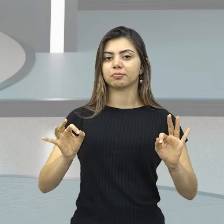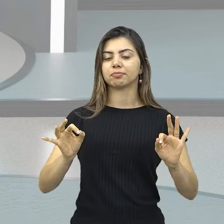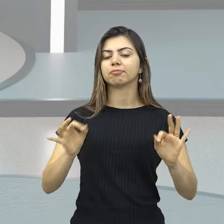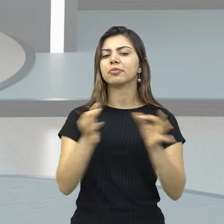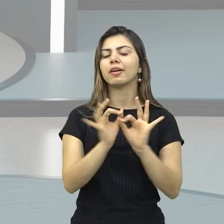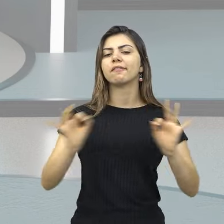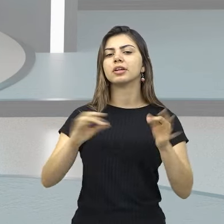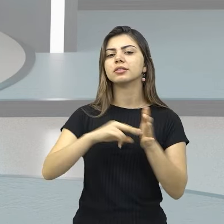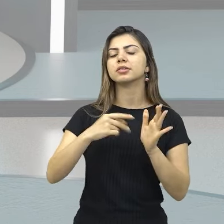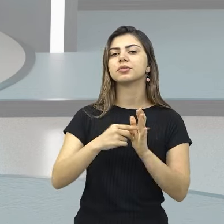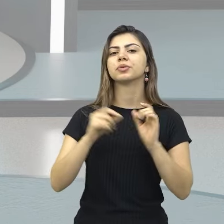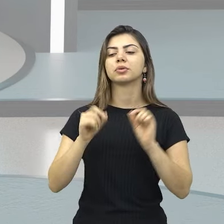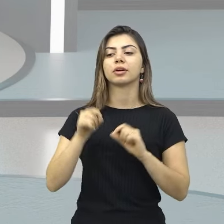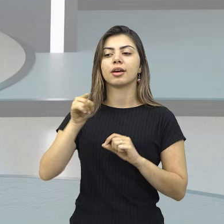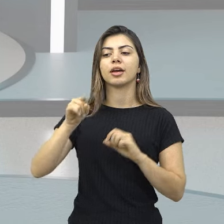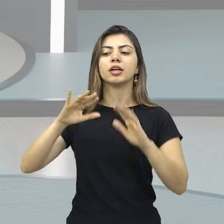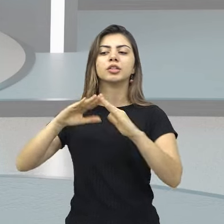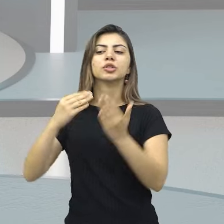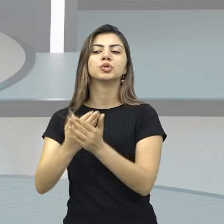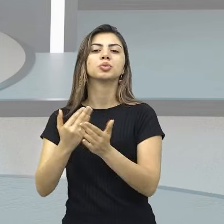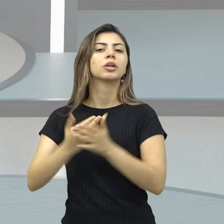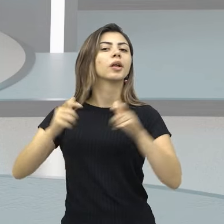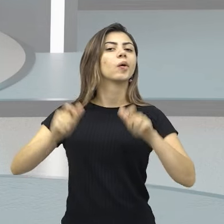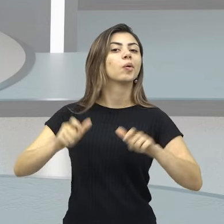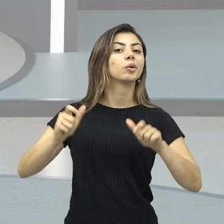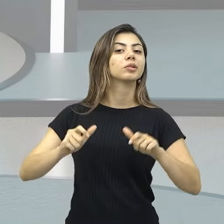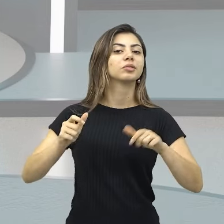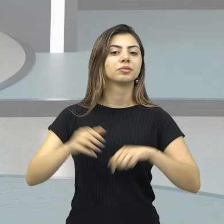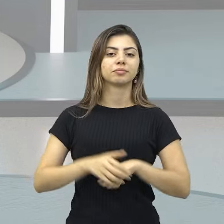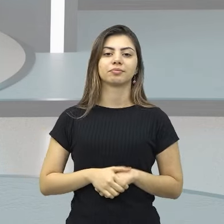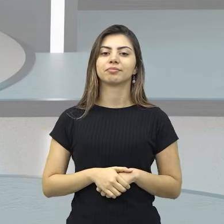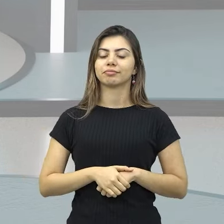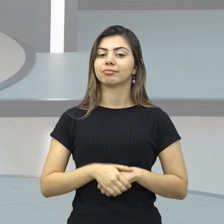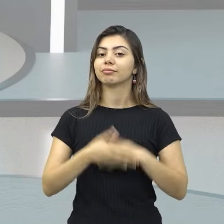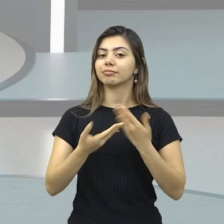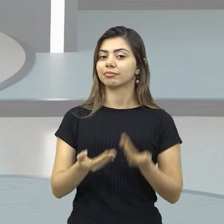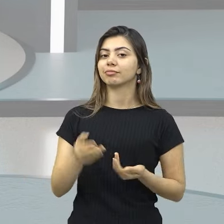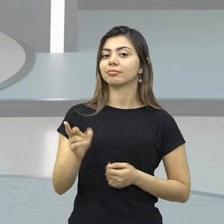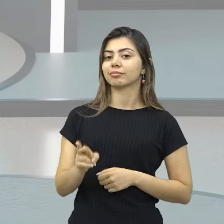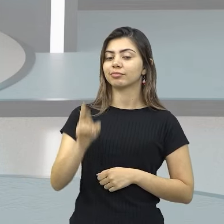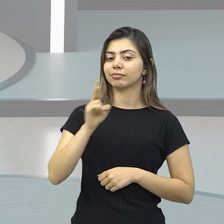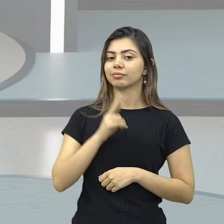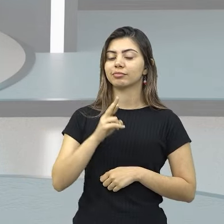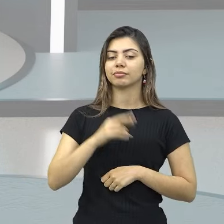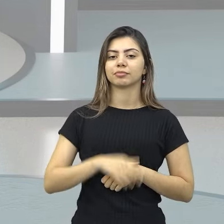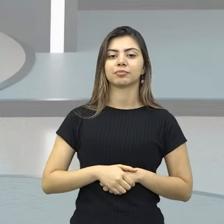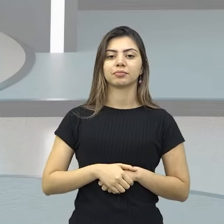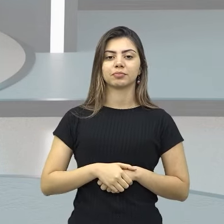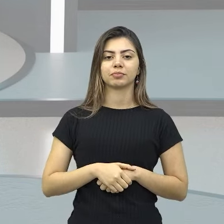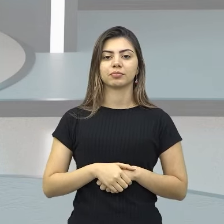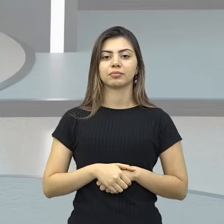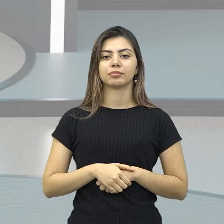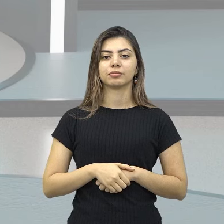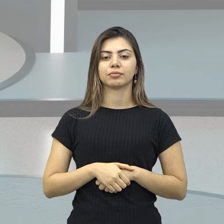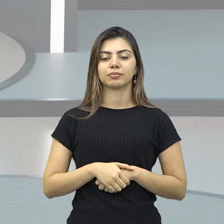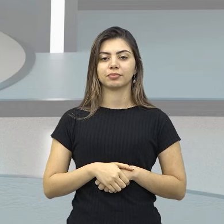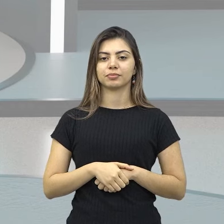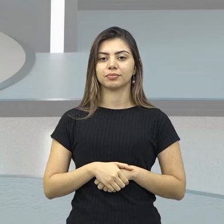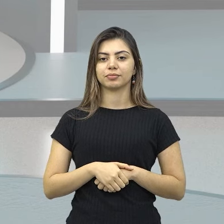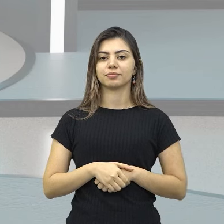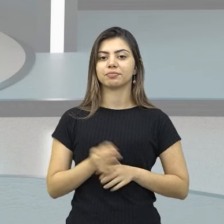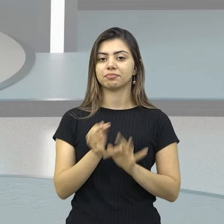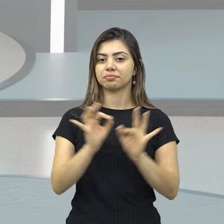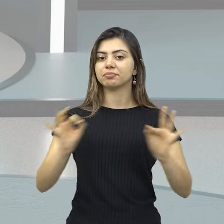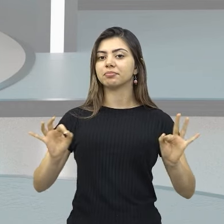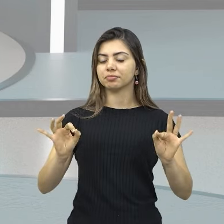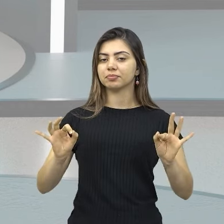eles estão estudando? Vamos ver aqui o município de onde são. A resposta é they're in Anaman City.